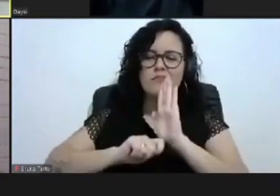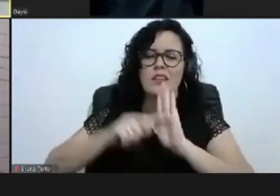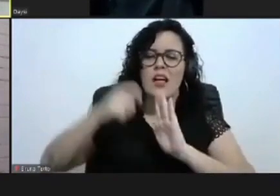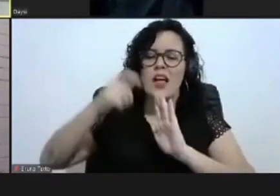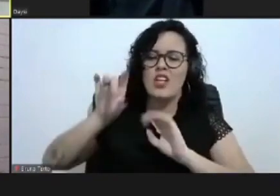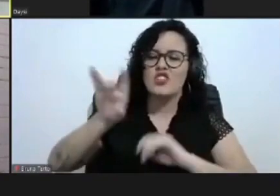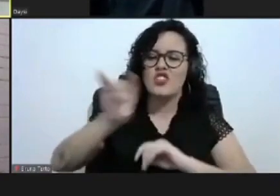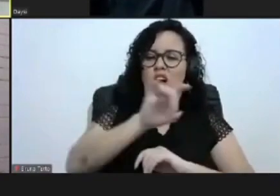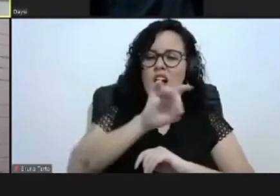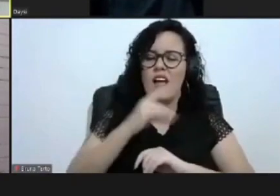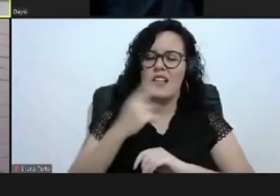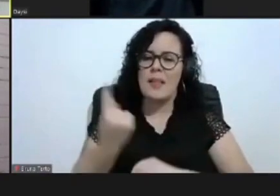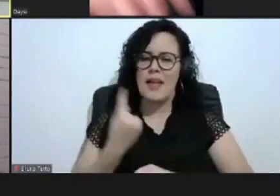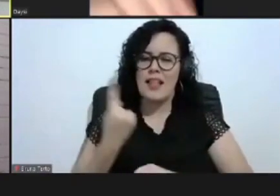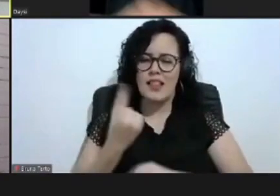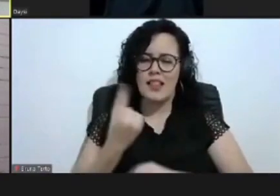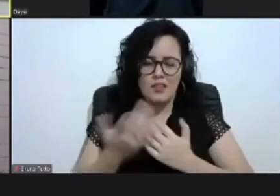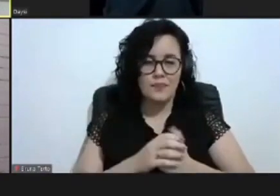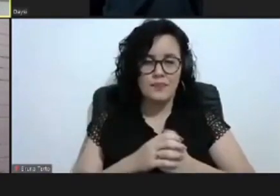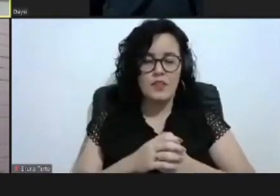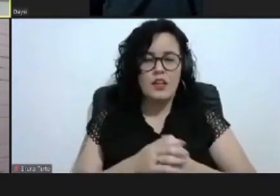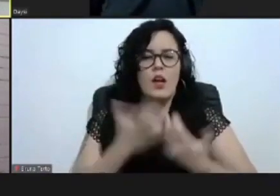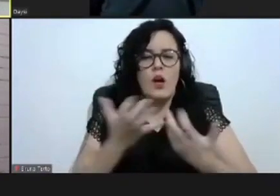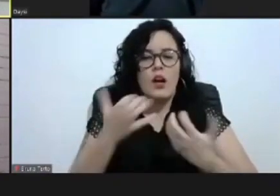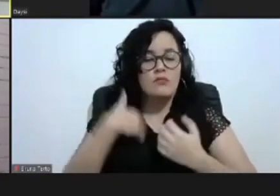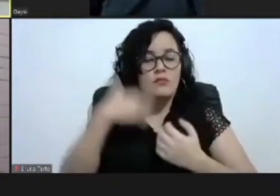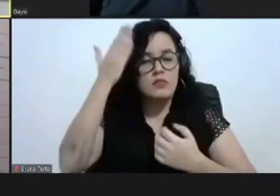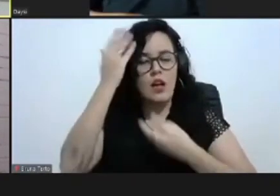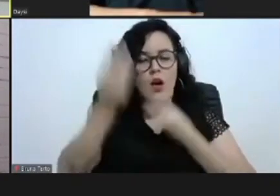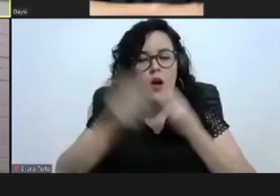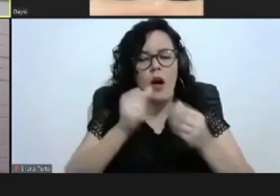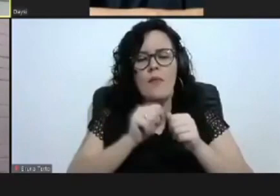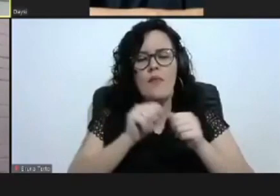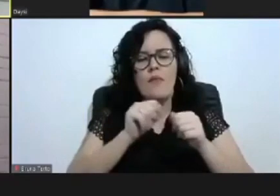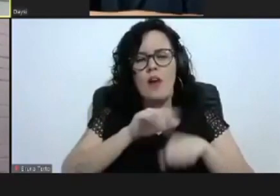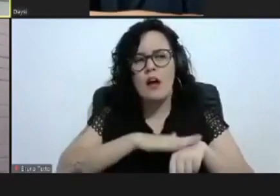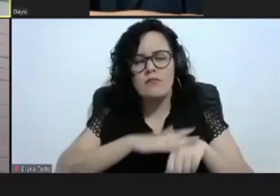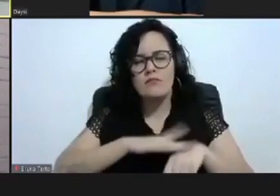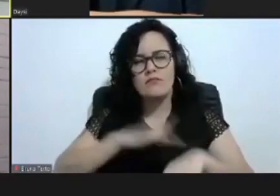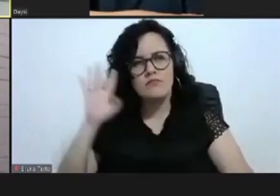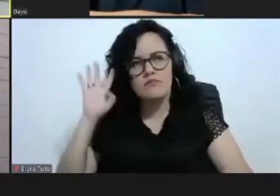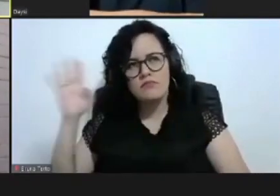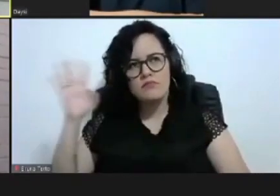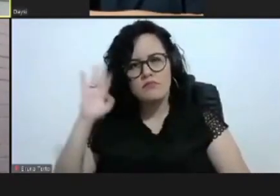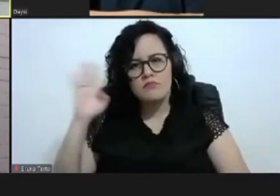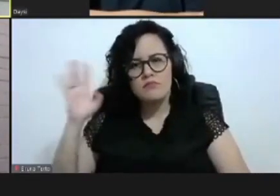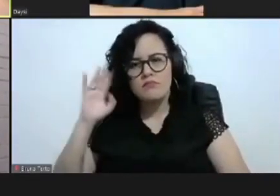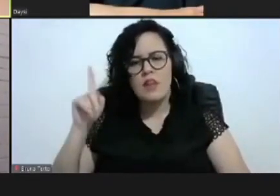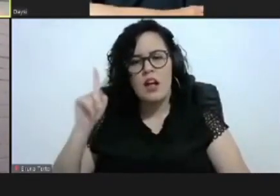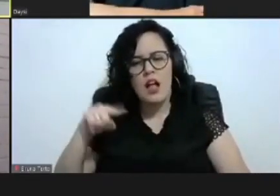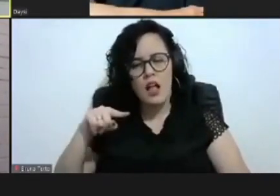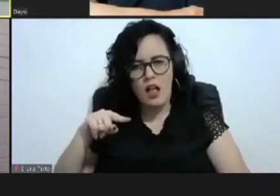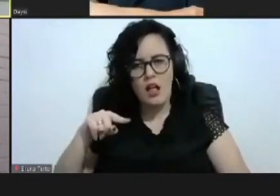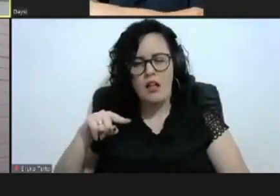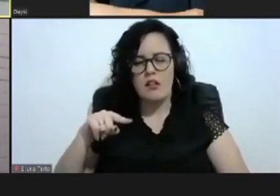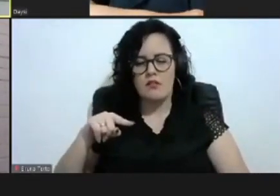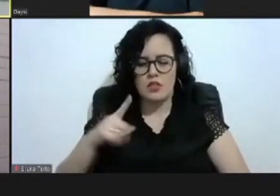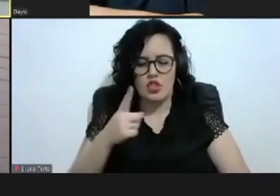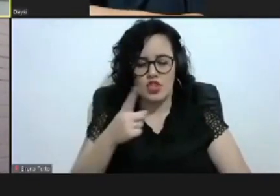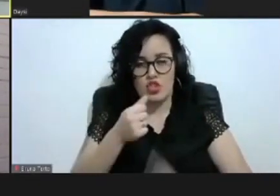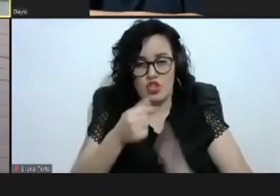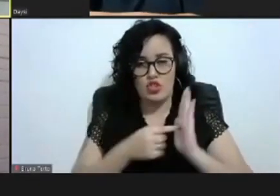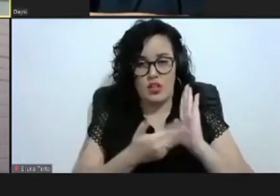trajetória e como que a gente faz essa reflexão de ter um universo editorial voltado